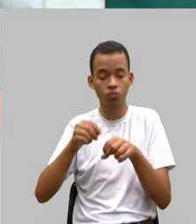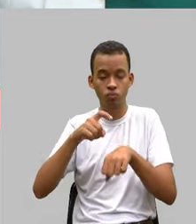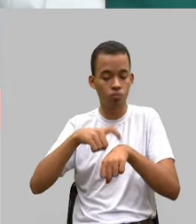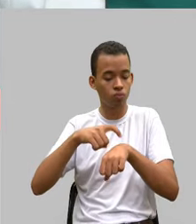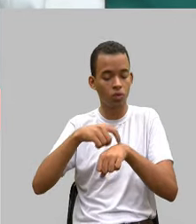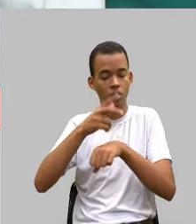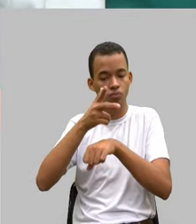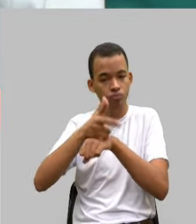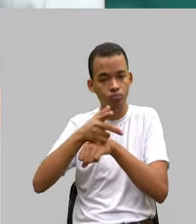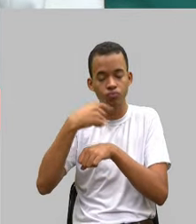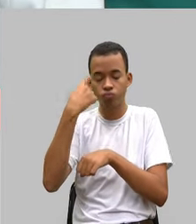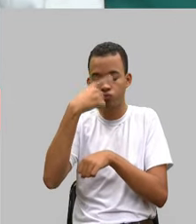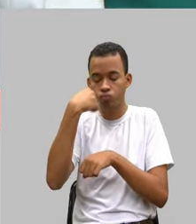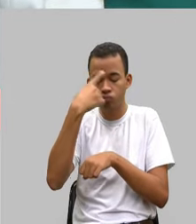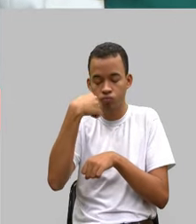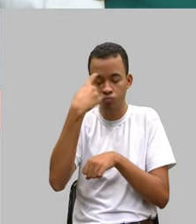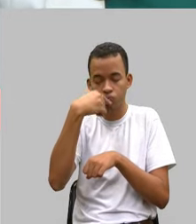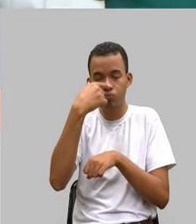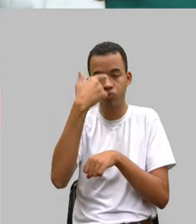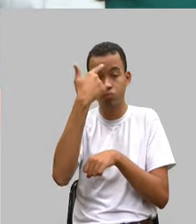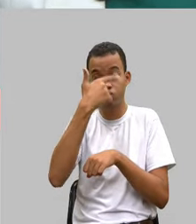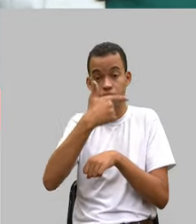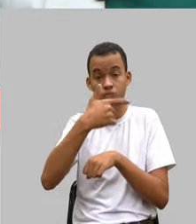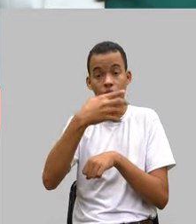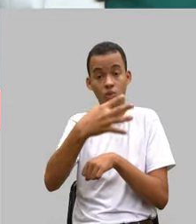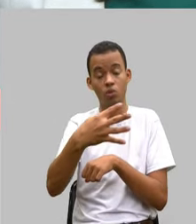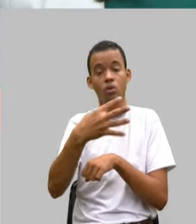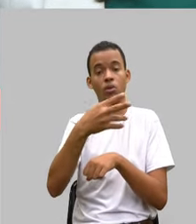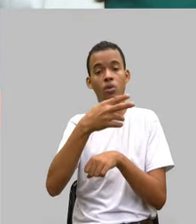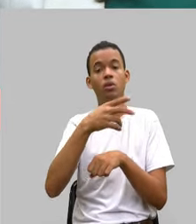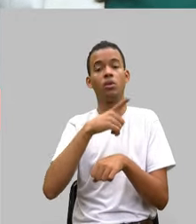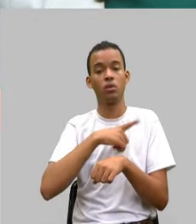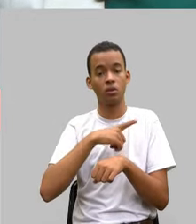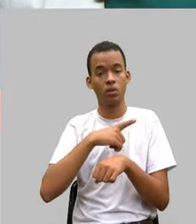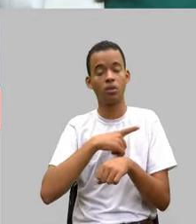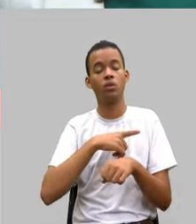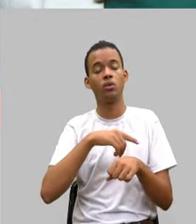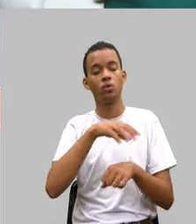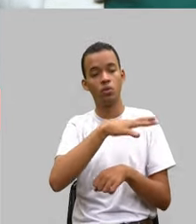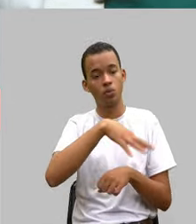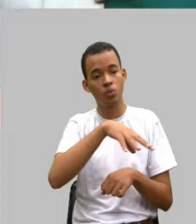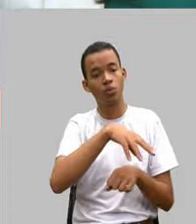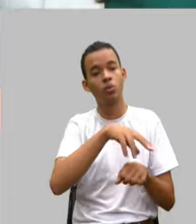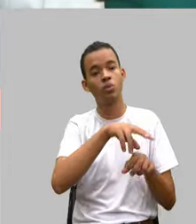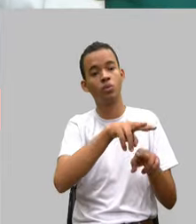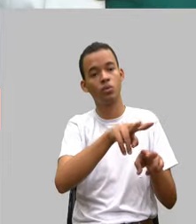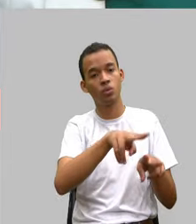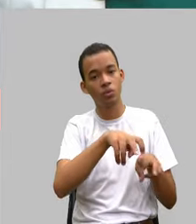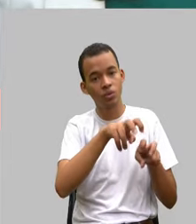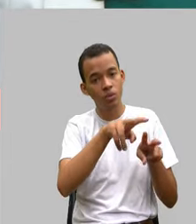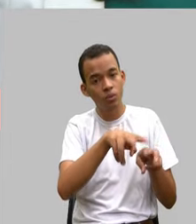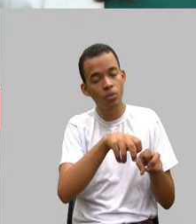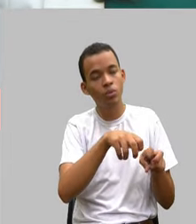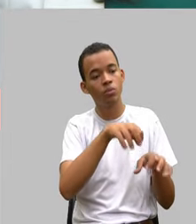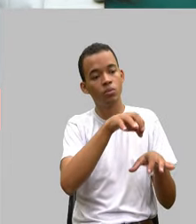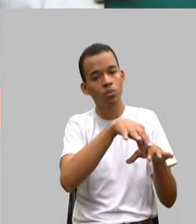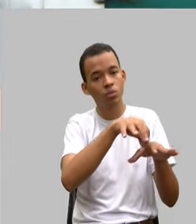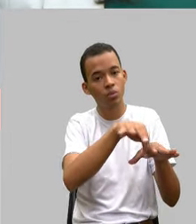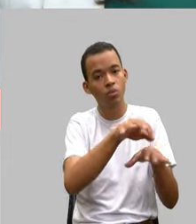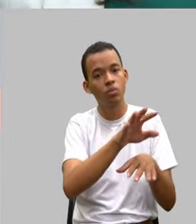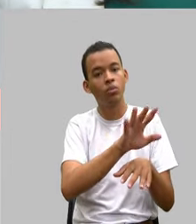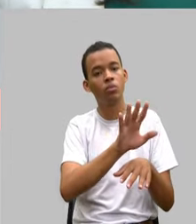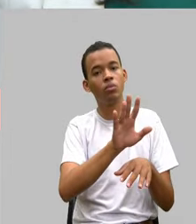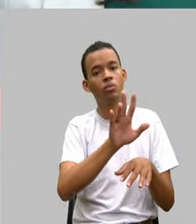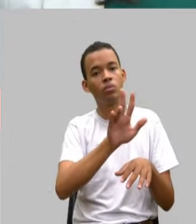todos os espaços que né conha o cultivo de cannabis para evitar qualquer tipo de problema né de uso